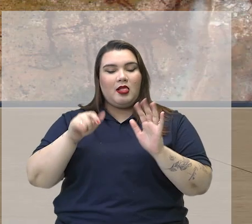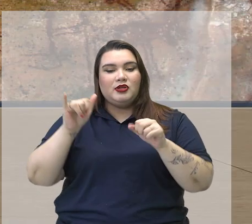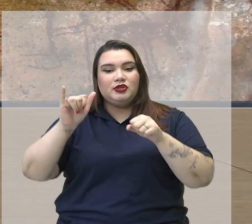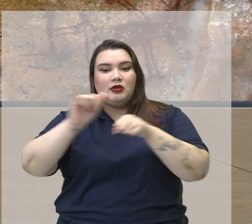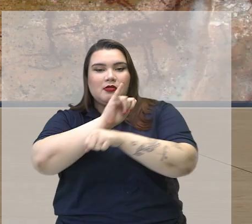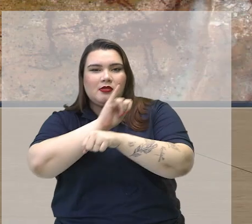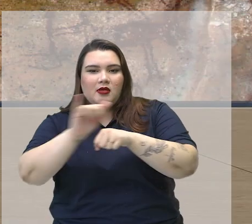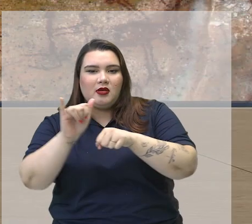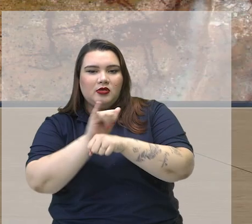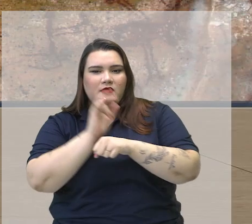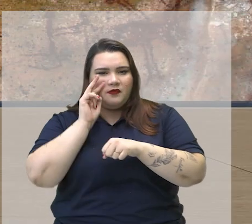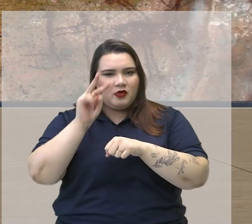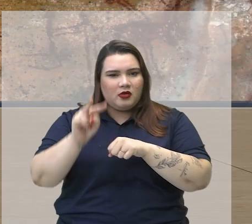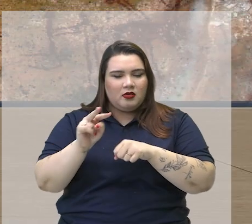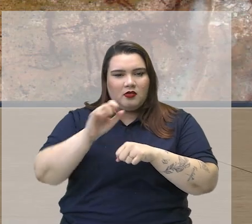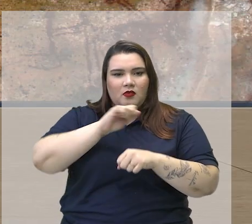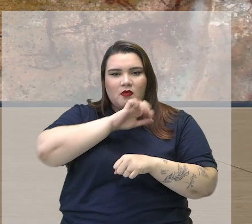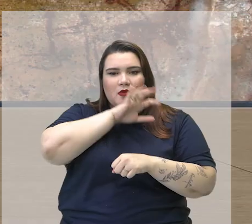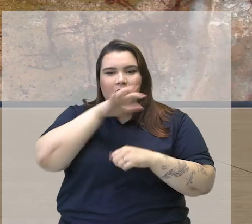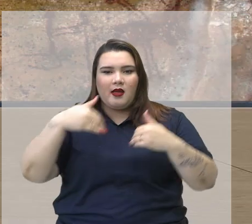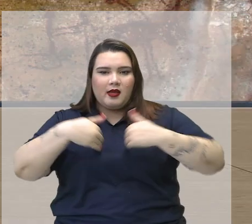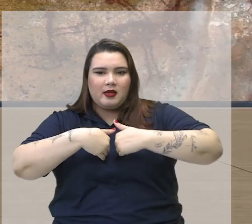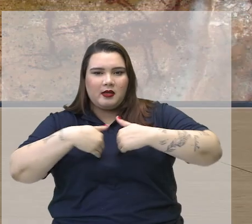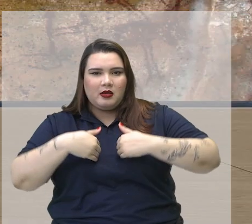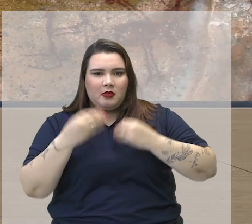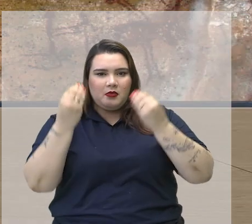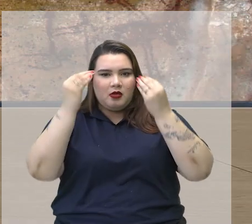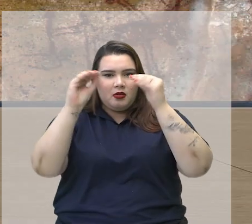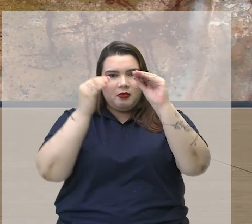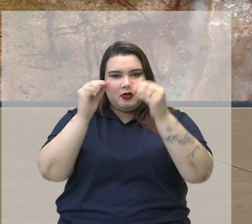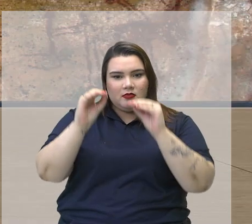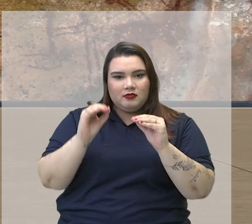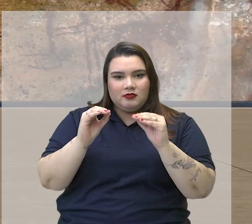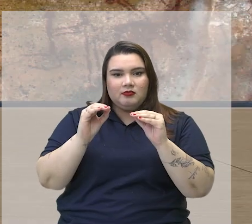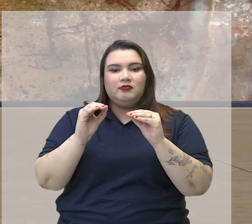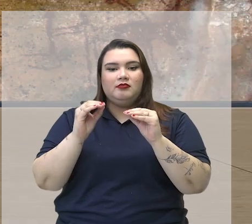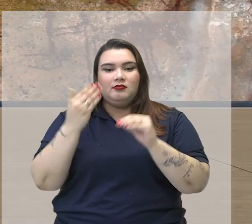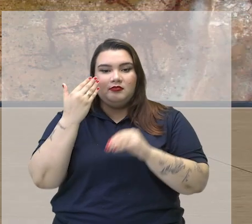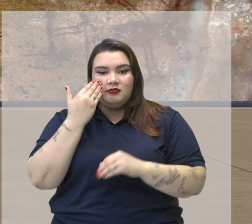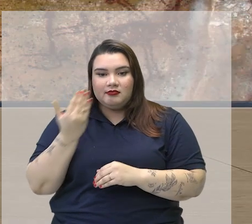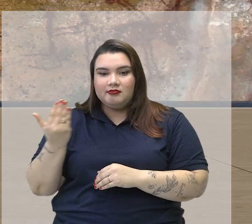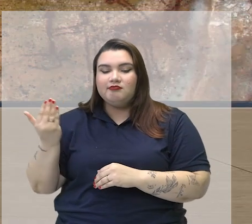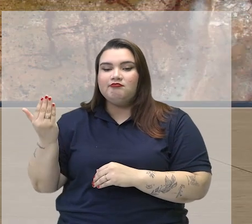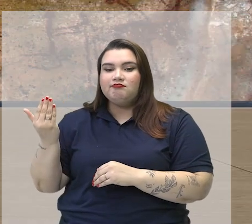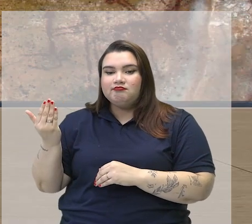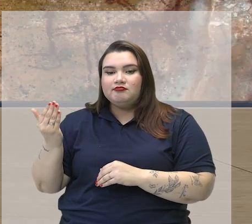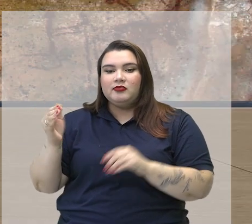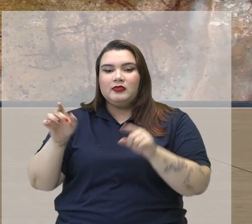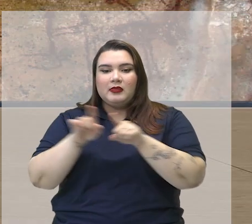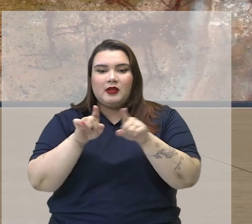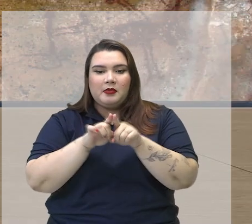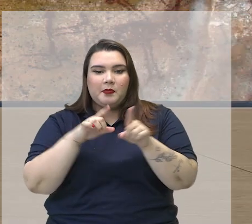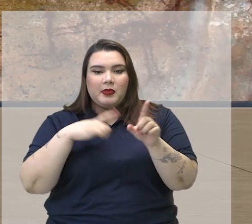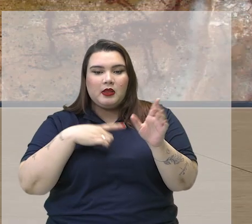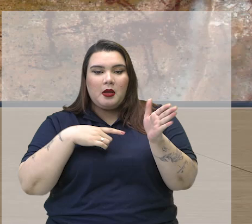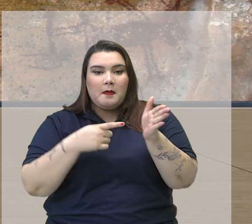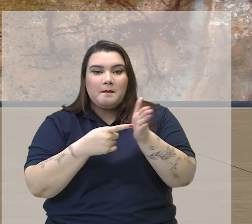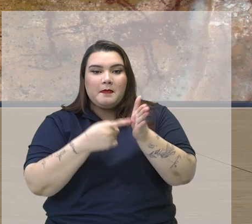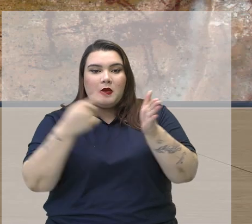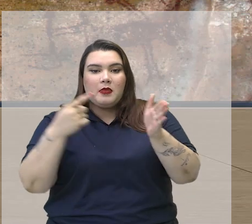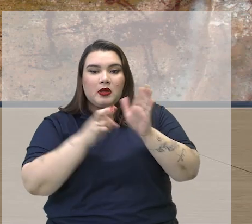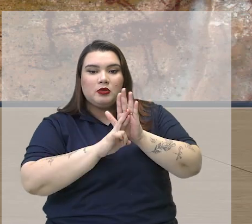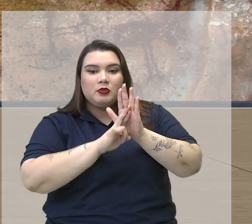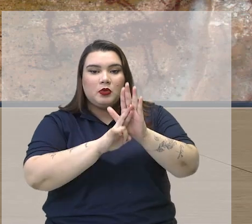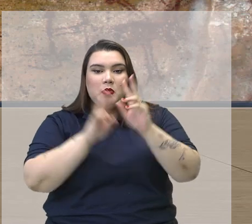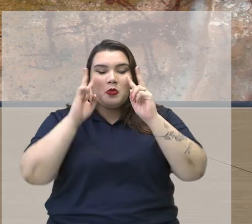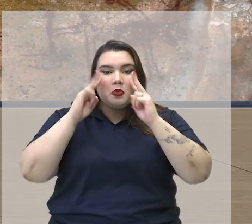só os animais, como eles são produzidos aqui. E aqui embaixo, como vocês podem ver, tem as primeiras representações